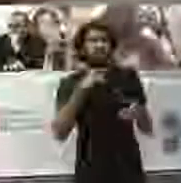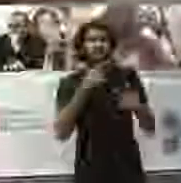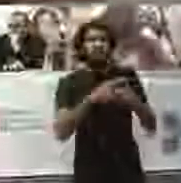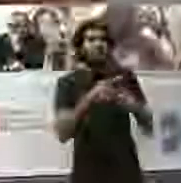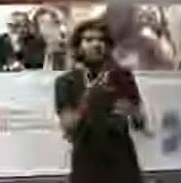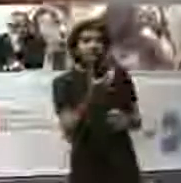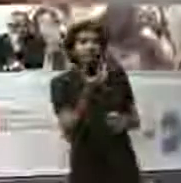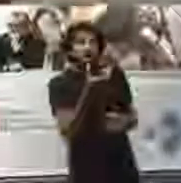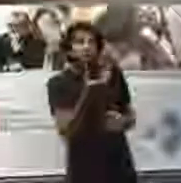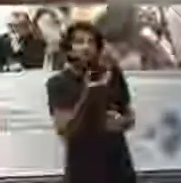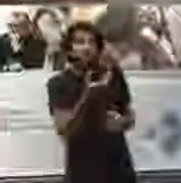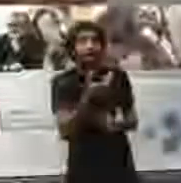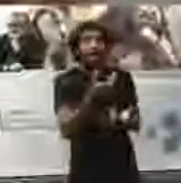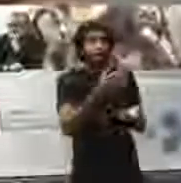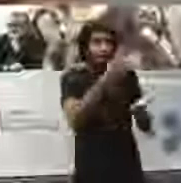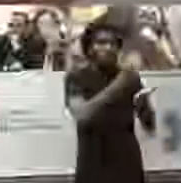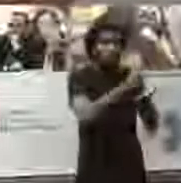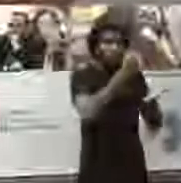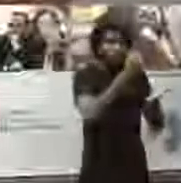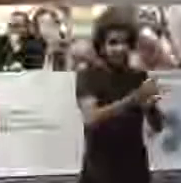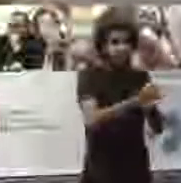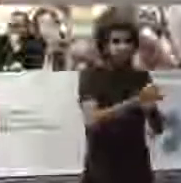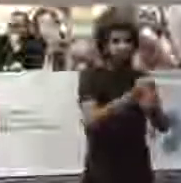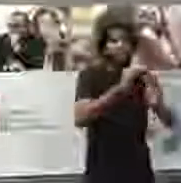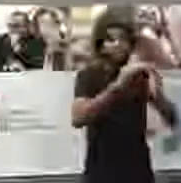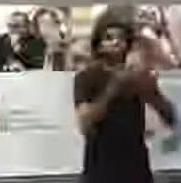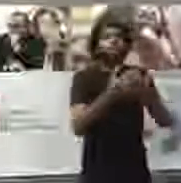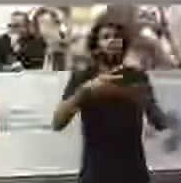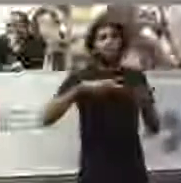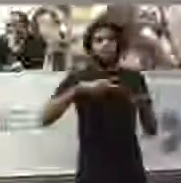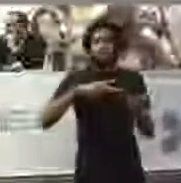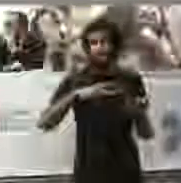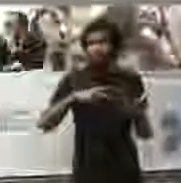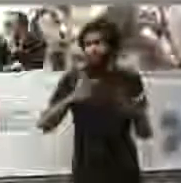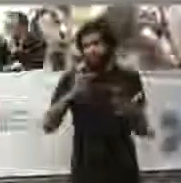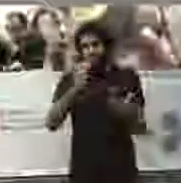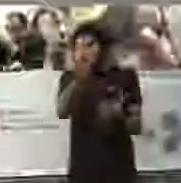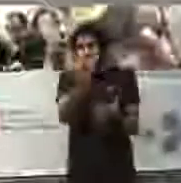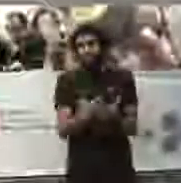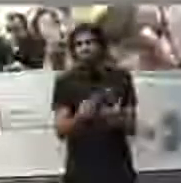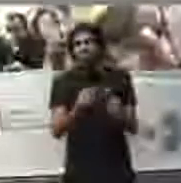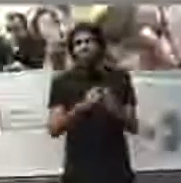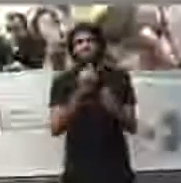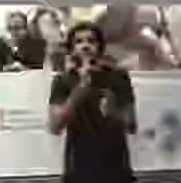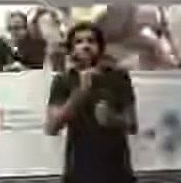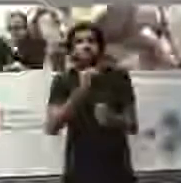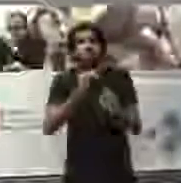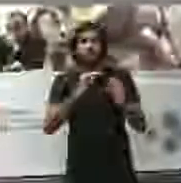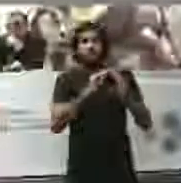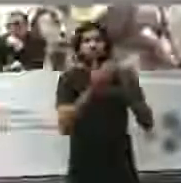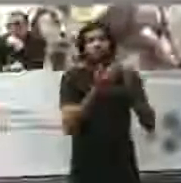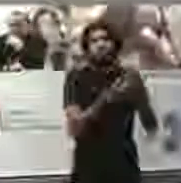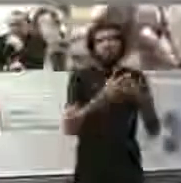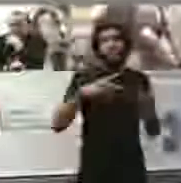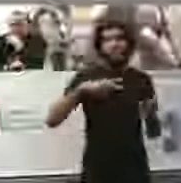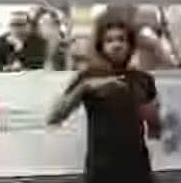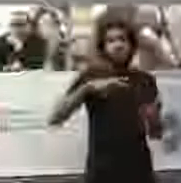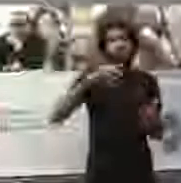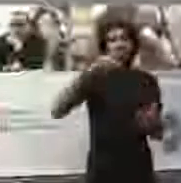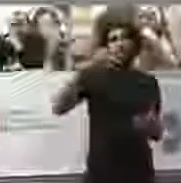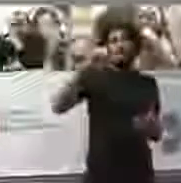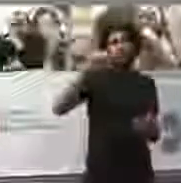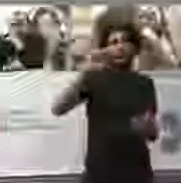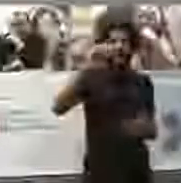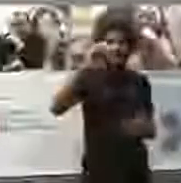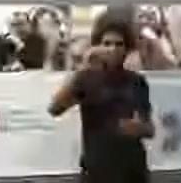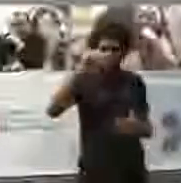filho no galo a não tem ninguém fazendo isso talvez nessa vida não é ruim não tem ninguém fazendo isso porque